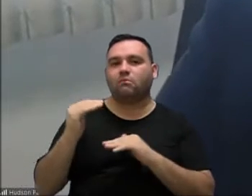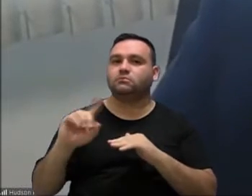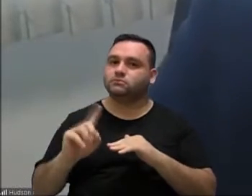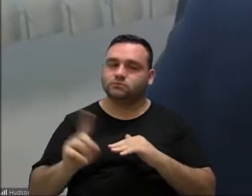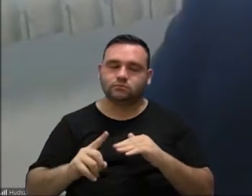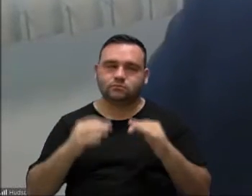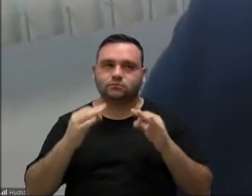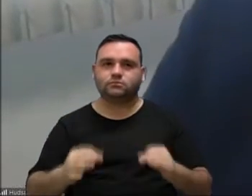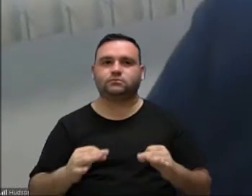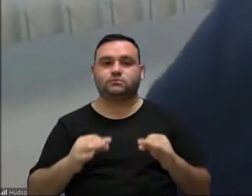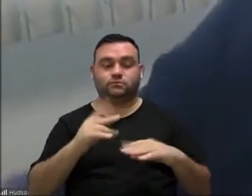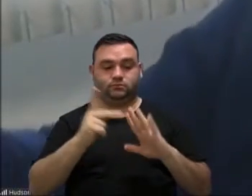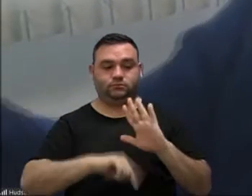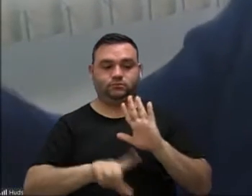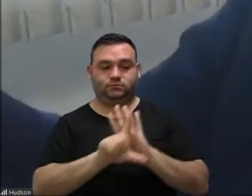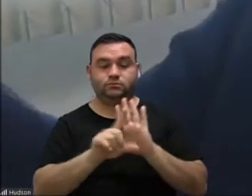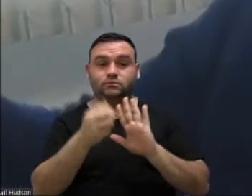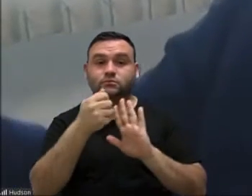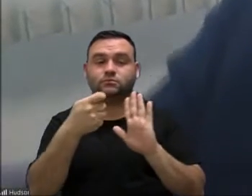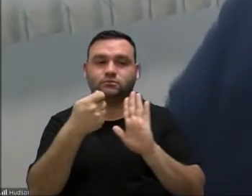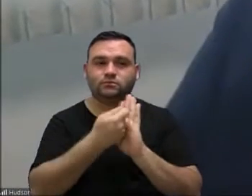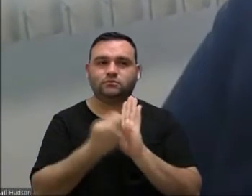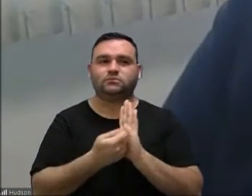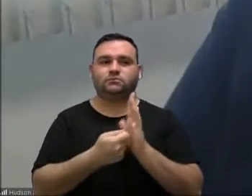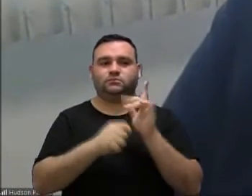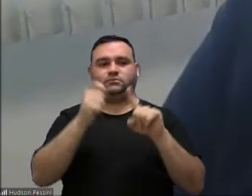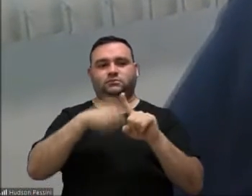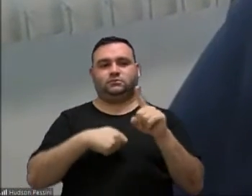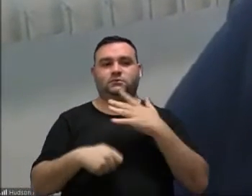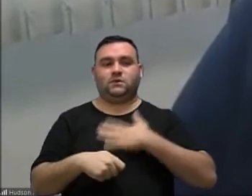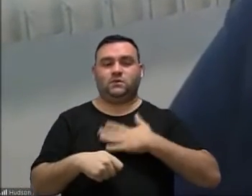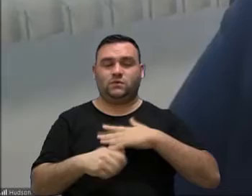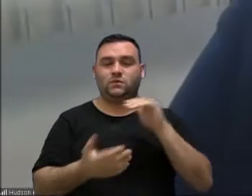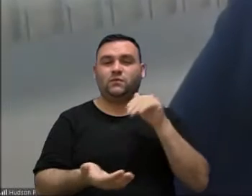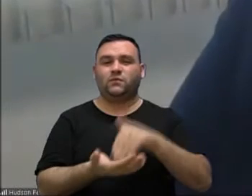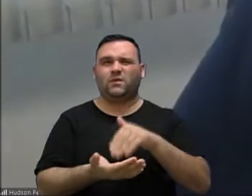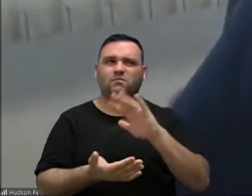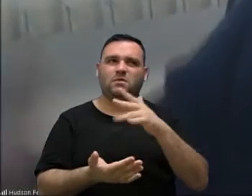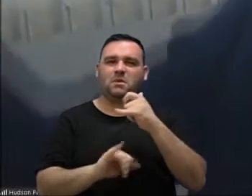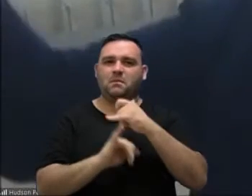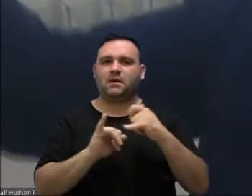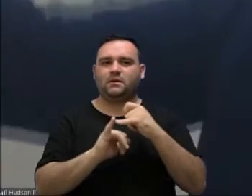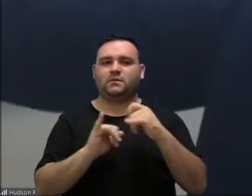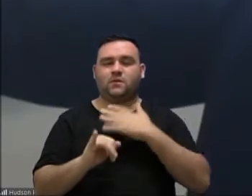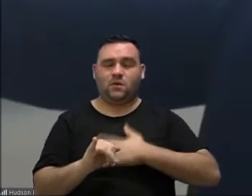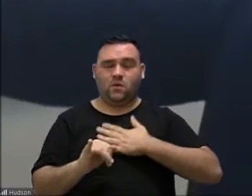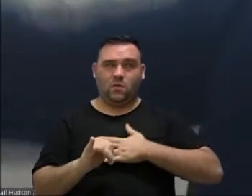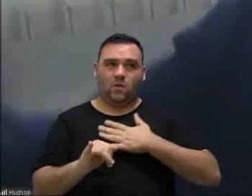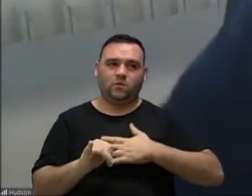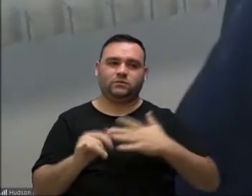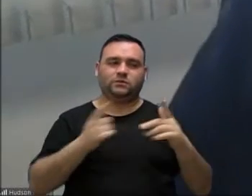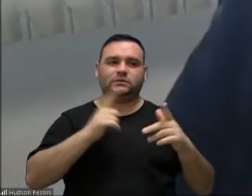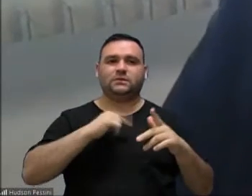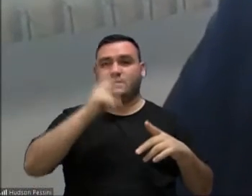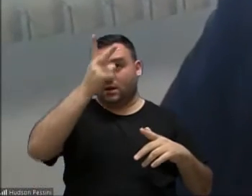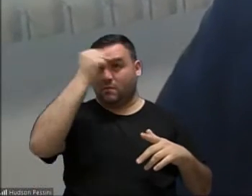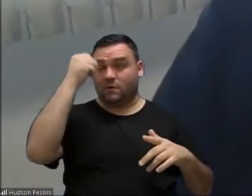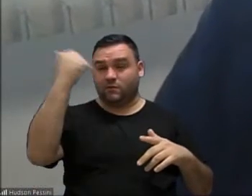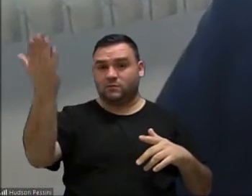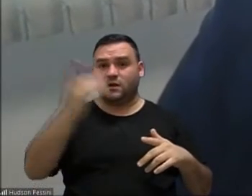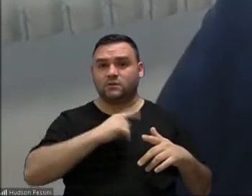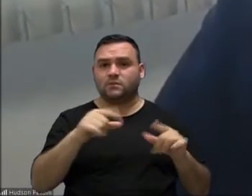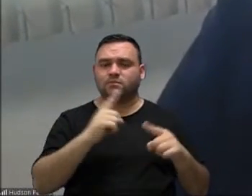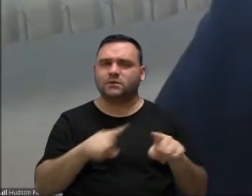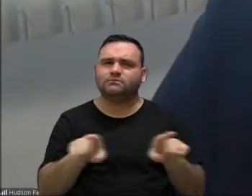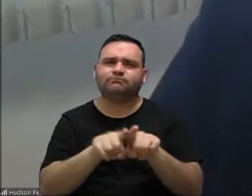existe um projeto de lei que está desde o final do mês de agosto aliás meados do mês de agosto tramitando na prefeitura municipal